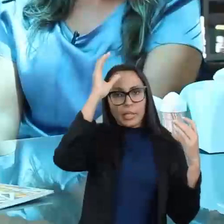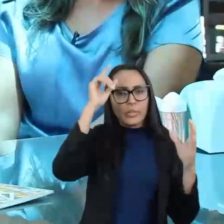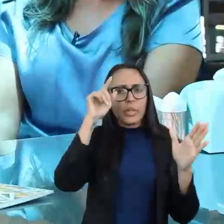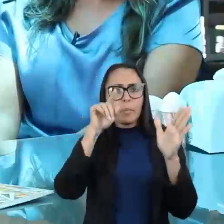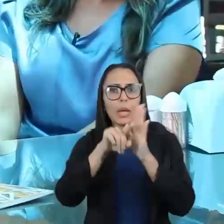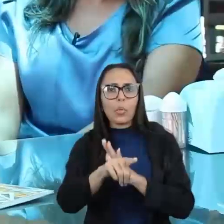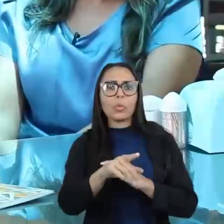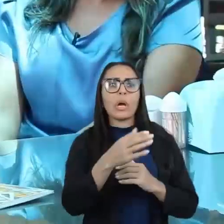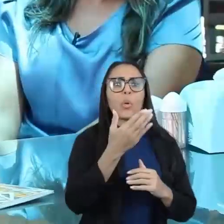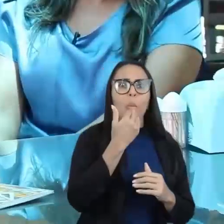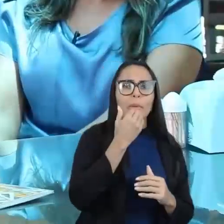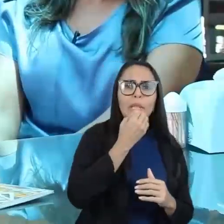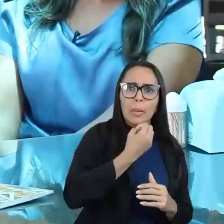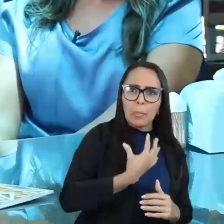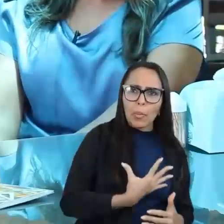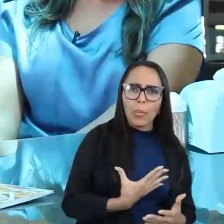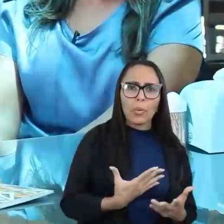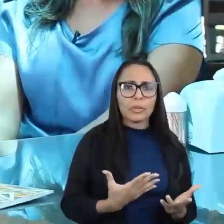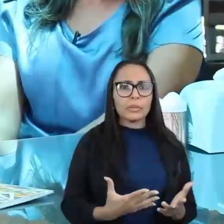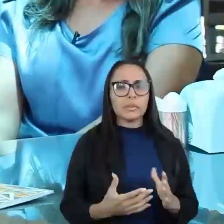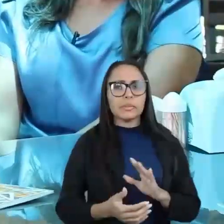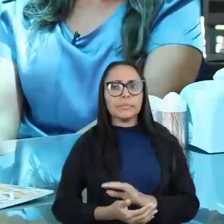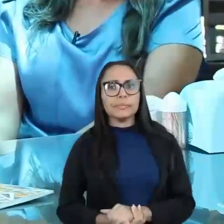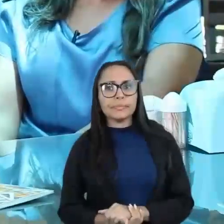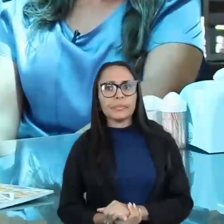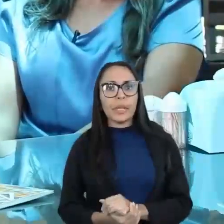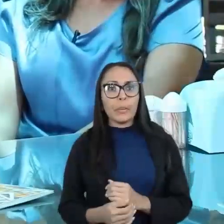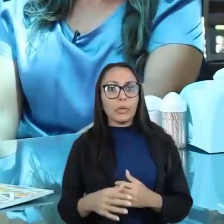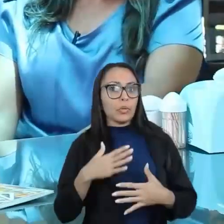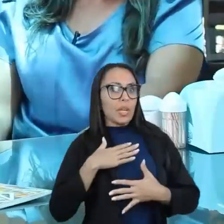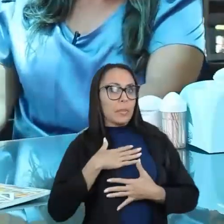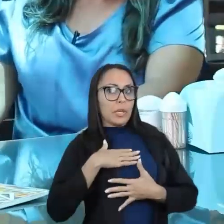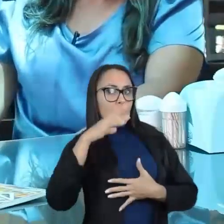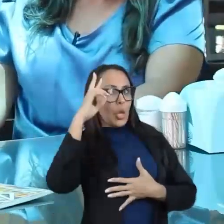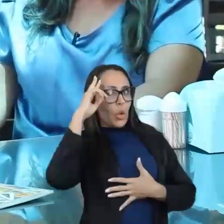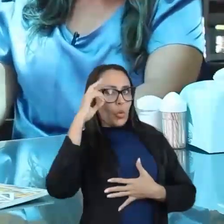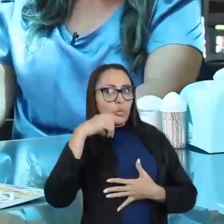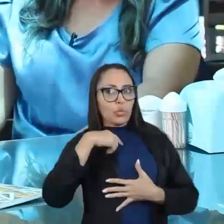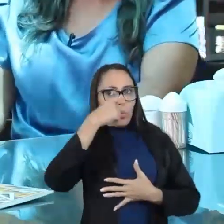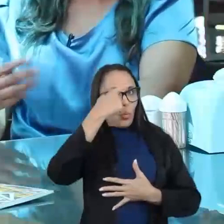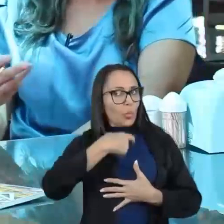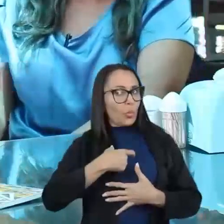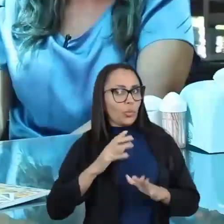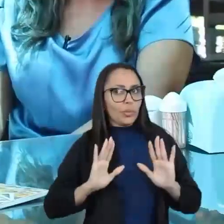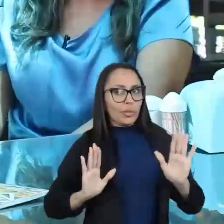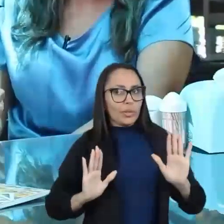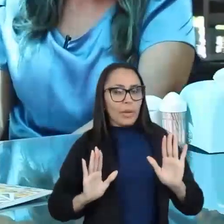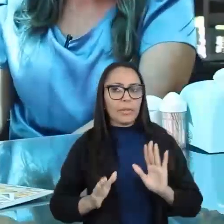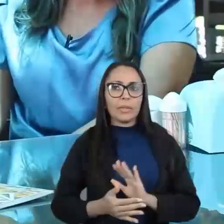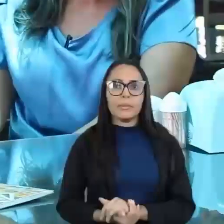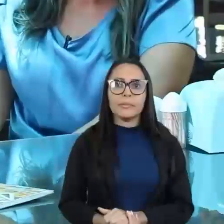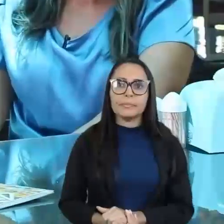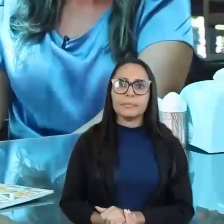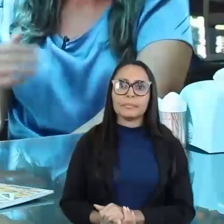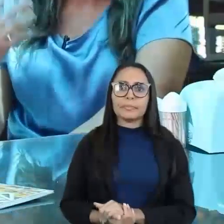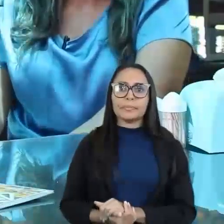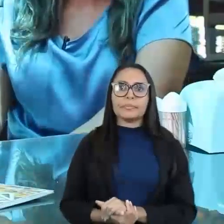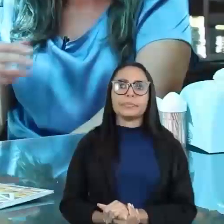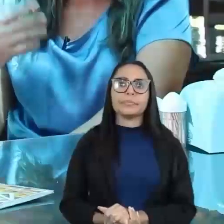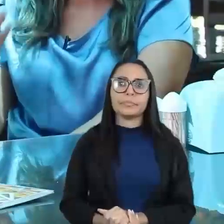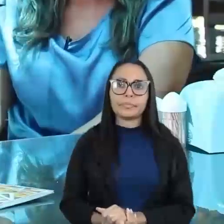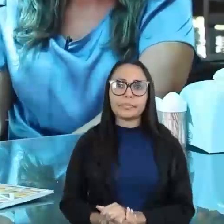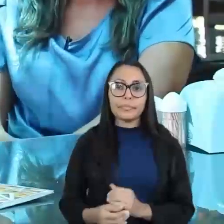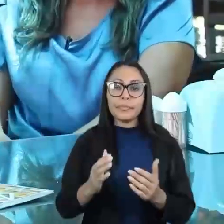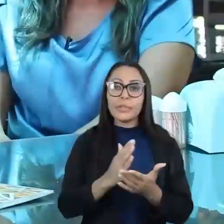sobre a comida. Eles não sabem que a gente é o proprietário. Engraçado, né, Tiago? Que eu lembrei que isso é uma atividade de um cliente oculto. Muitas